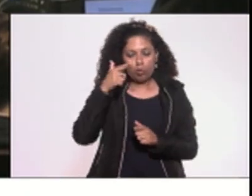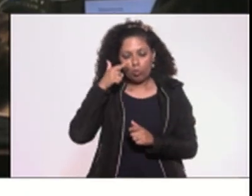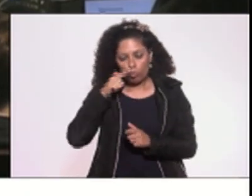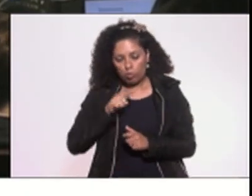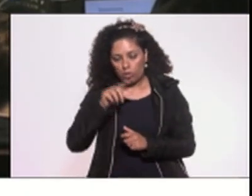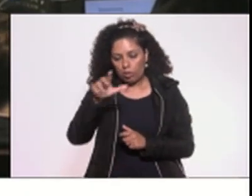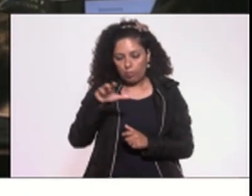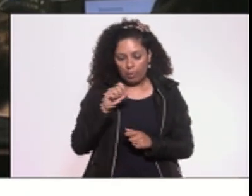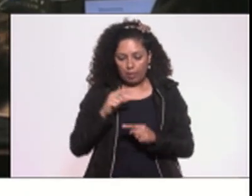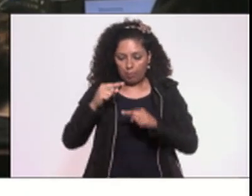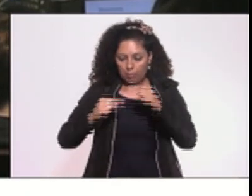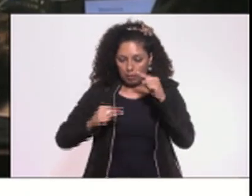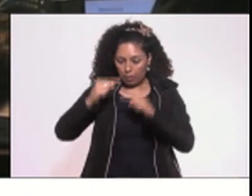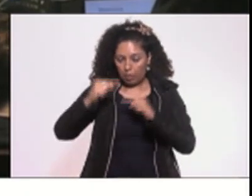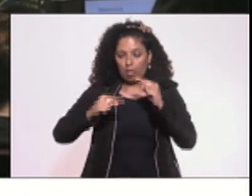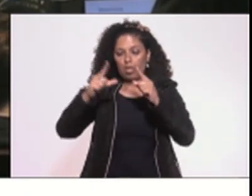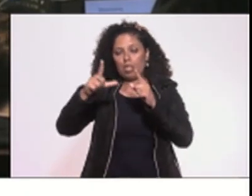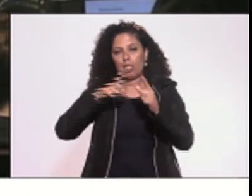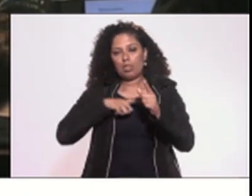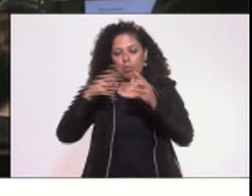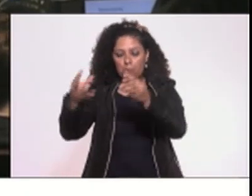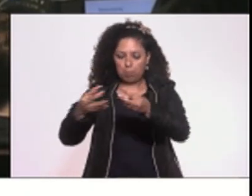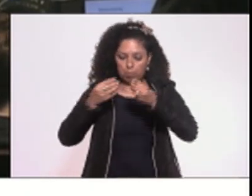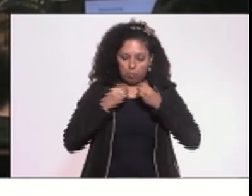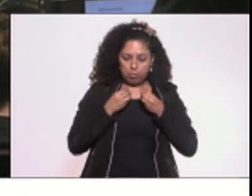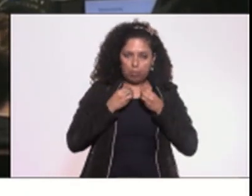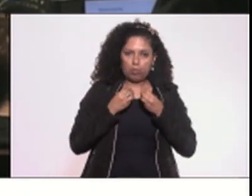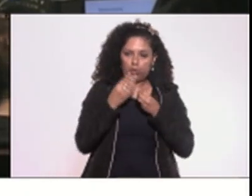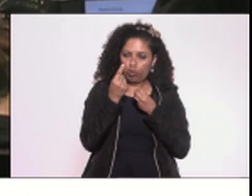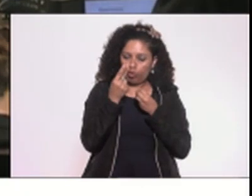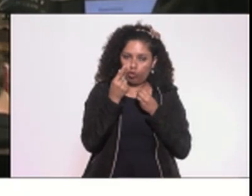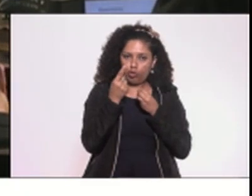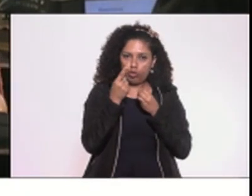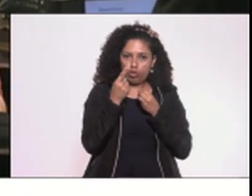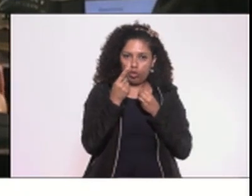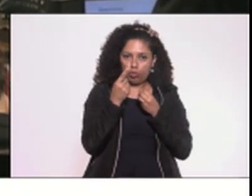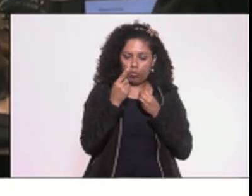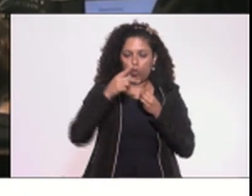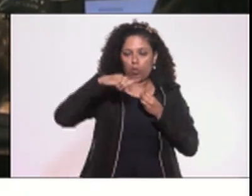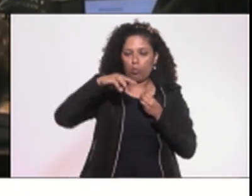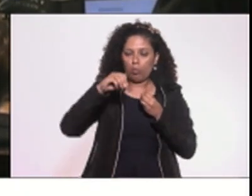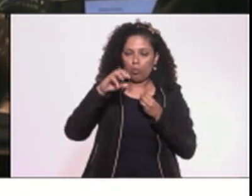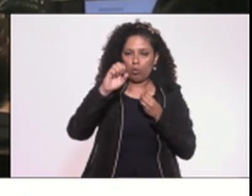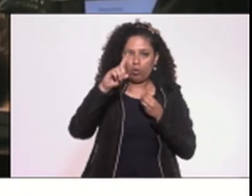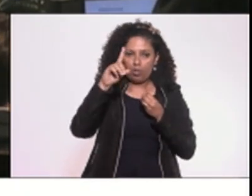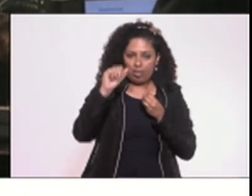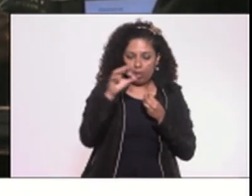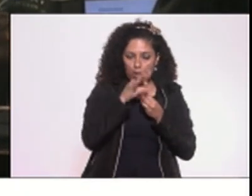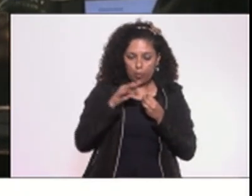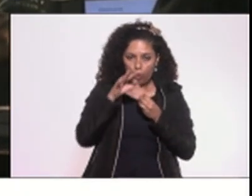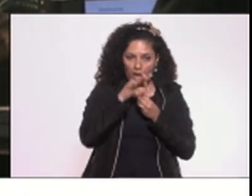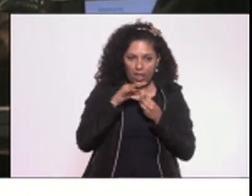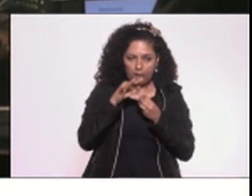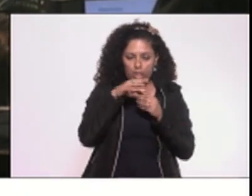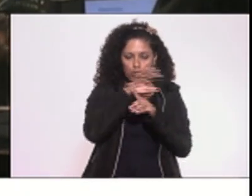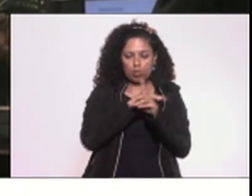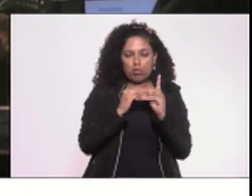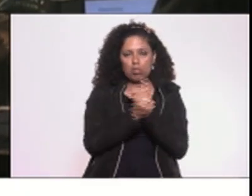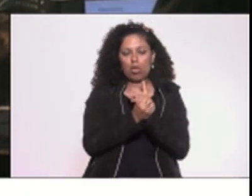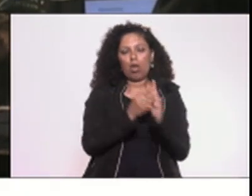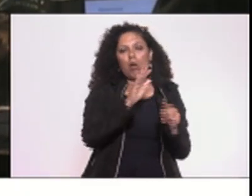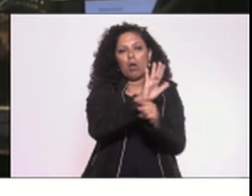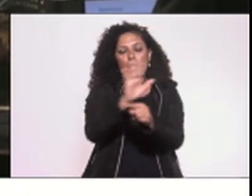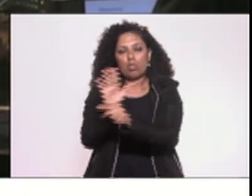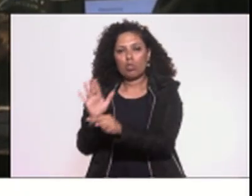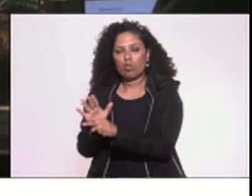destinar o seu resíduo e receber automaticamente isso em forma de moeda, em dinheiro, e que agilize